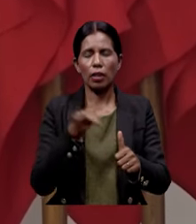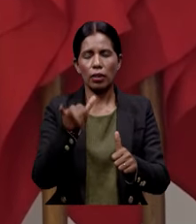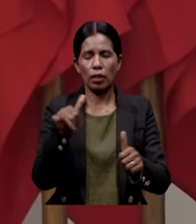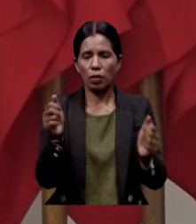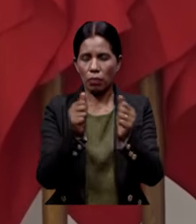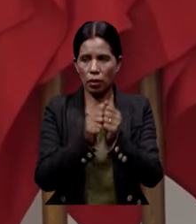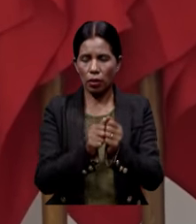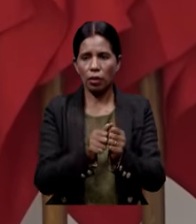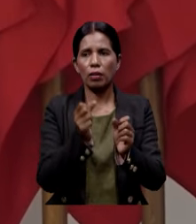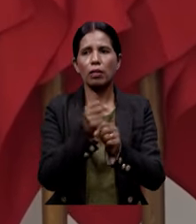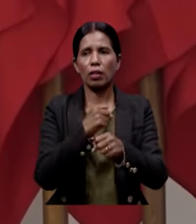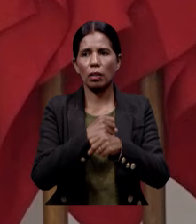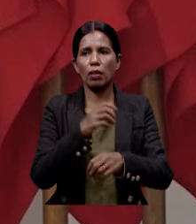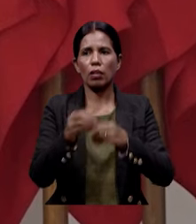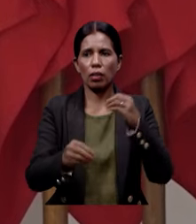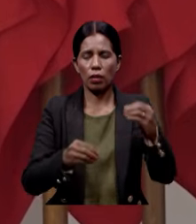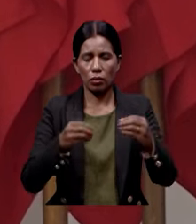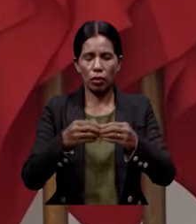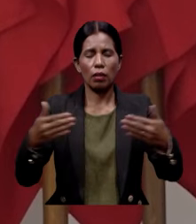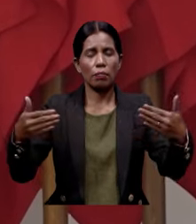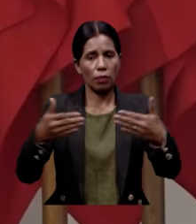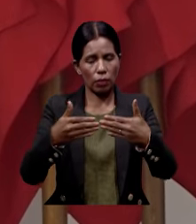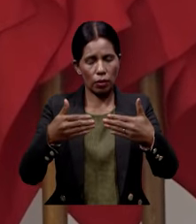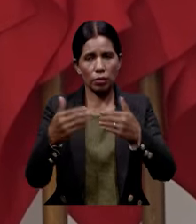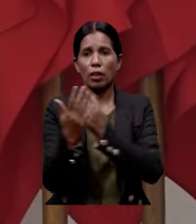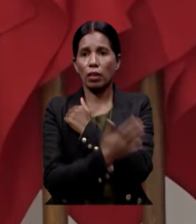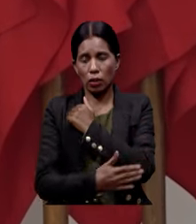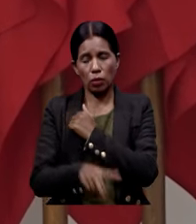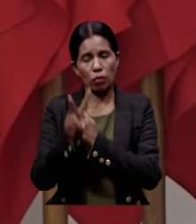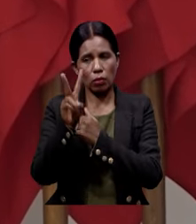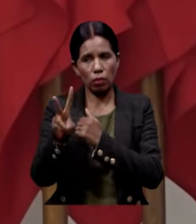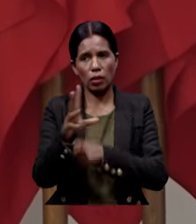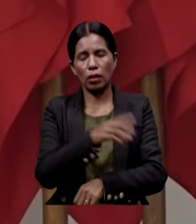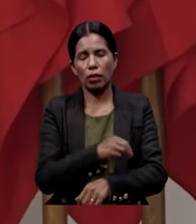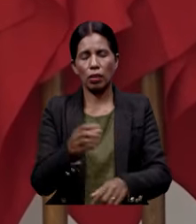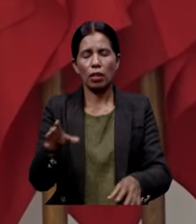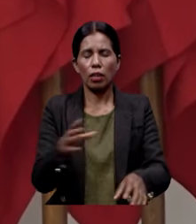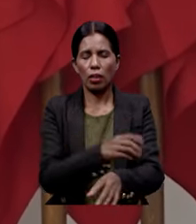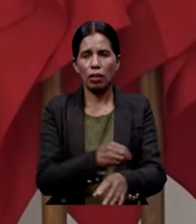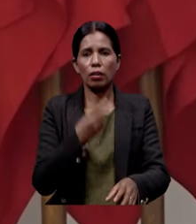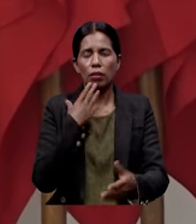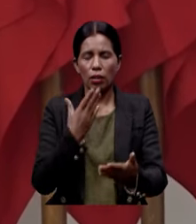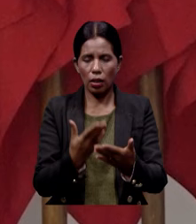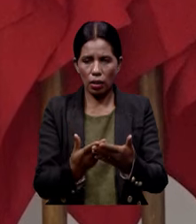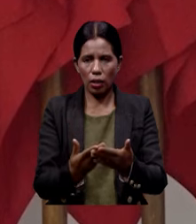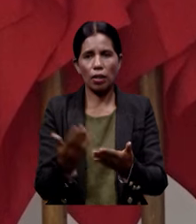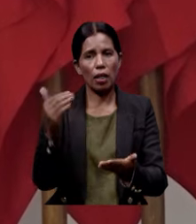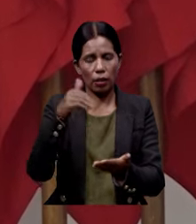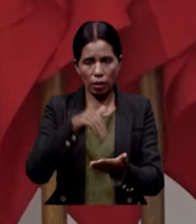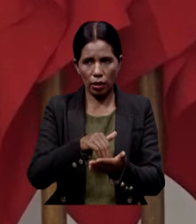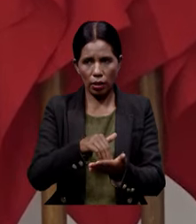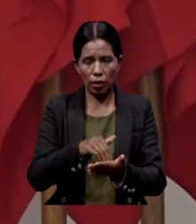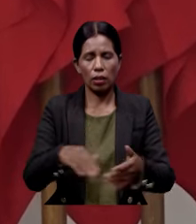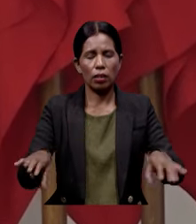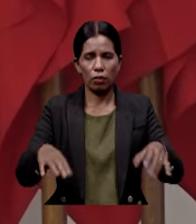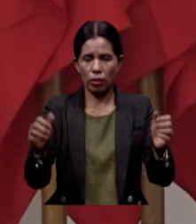mendorong penyelesaian perundingan perbatasan kedua negara. Saya juga menyambut baik reaktivasi Joint